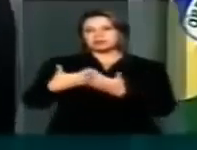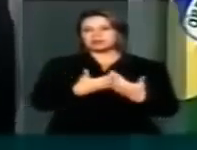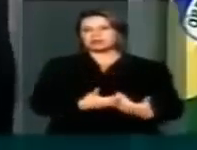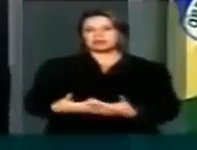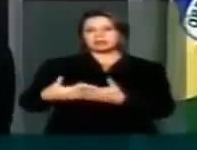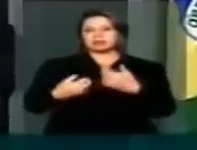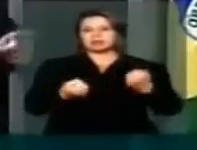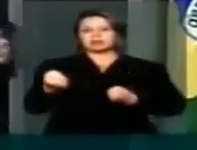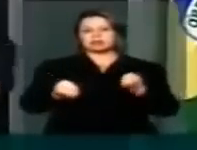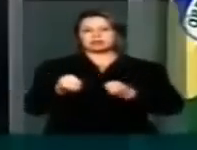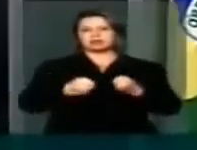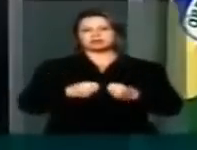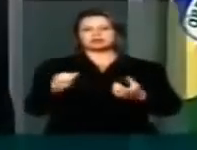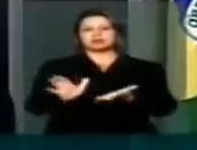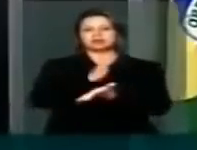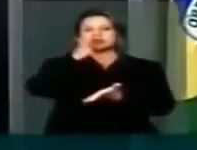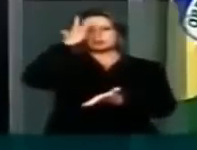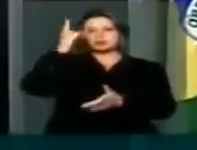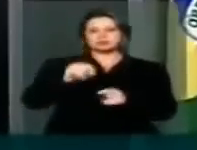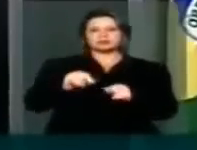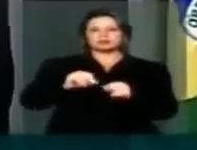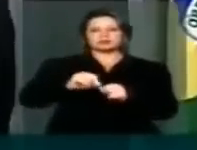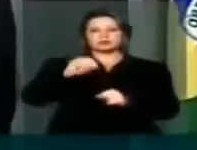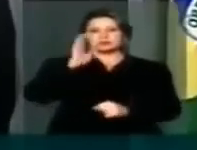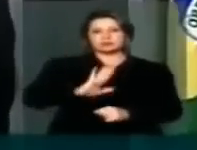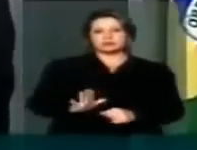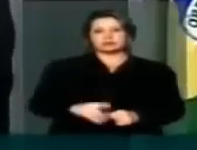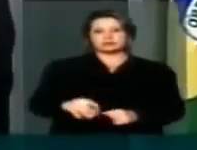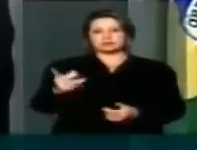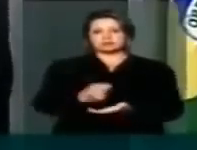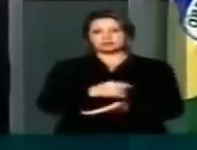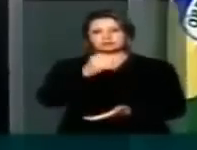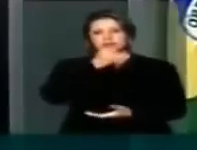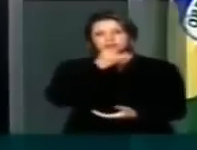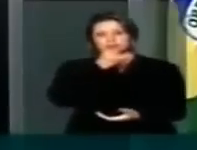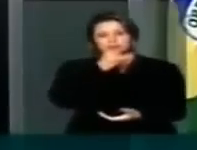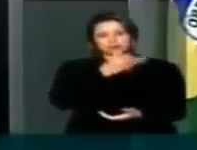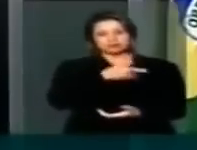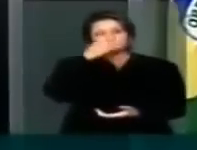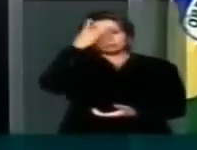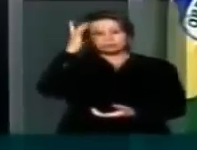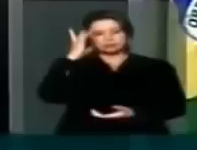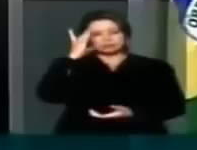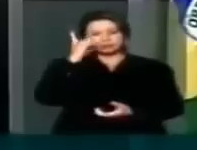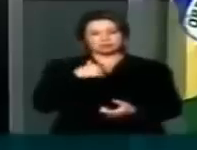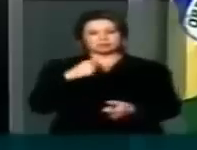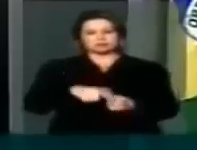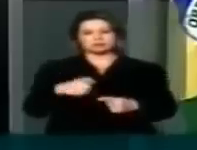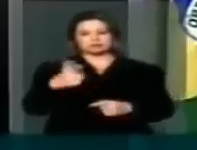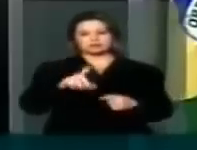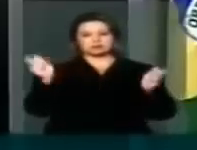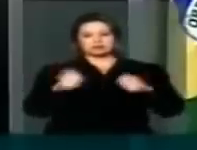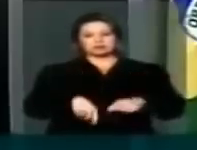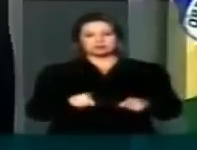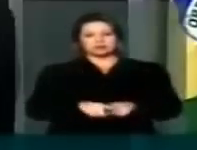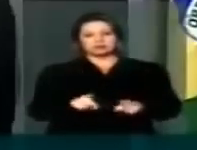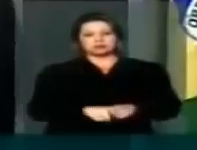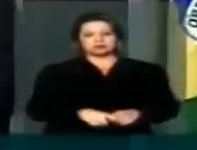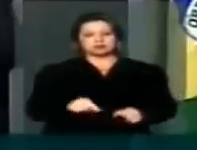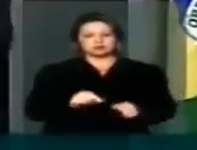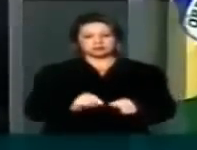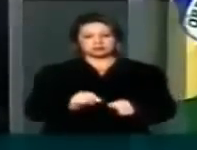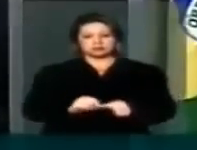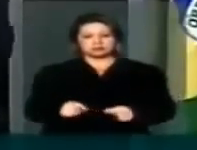tirar na pancadaria aqueles que fazem o Brasil girar. Lamento, presidente Dilma, lamento mais uma vez a sua incompetência, a sua